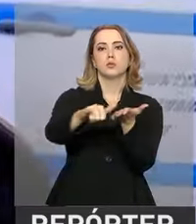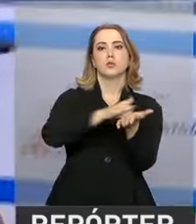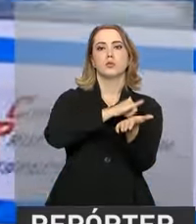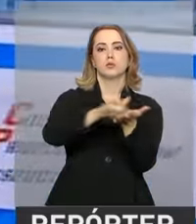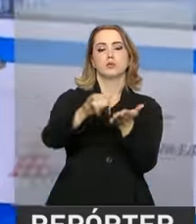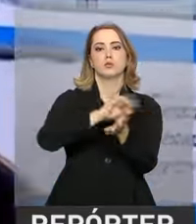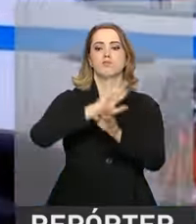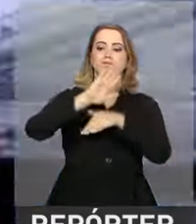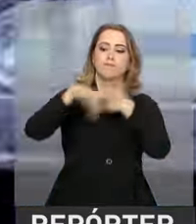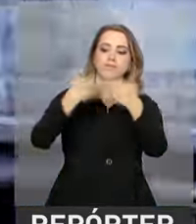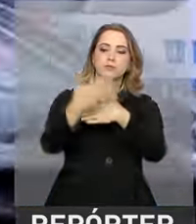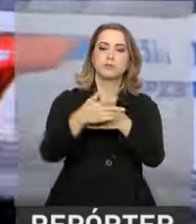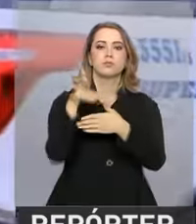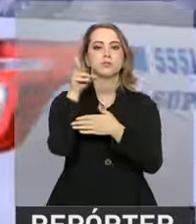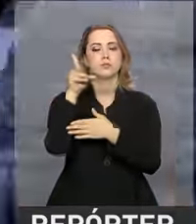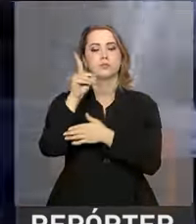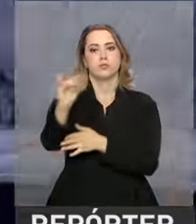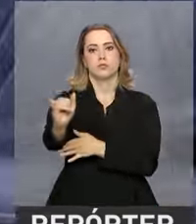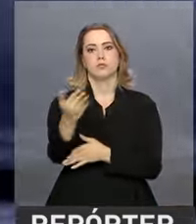próximos dias.